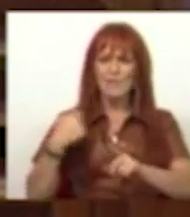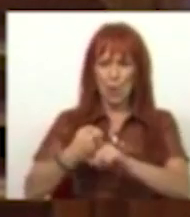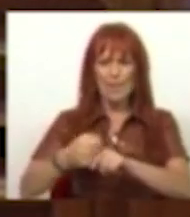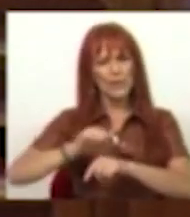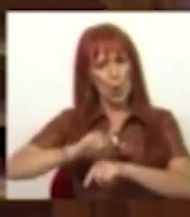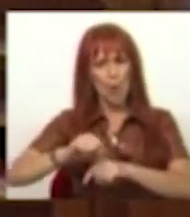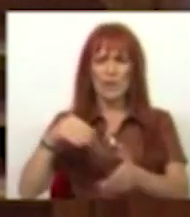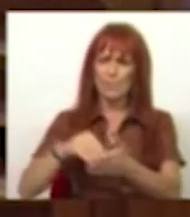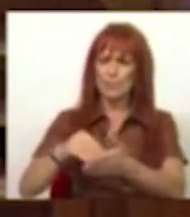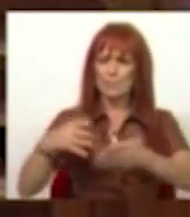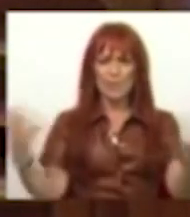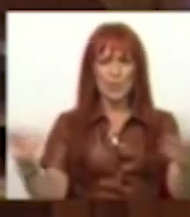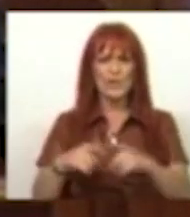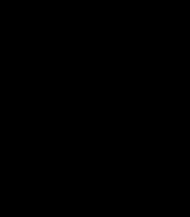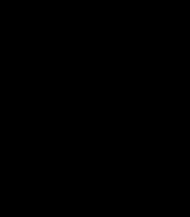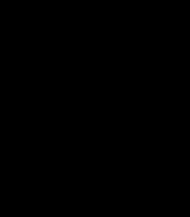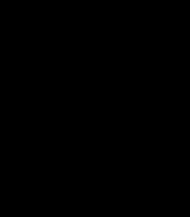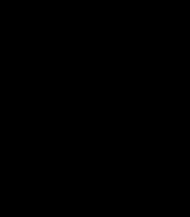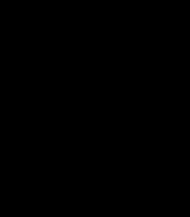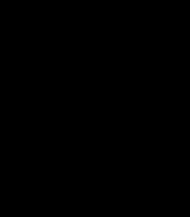combater a pobreza em Portugal.